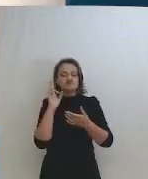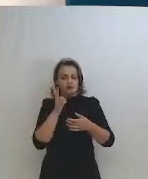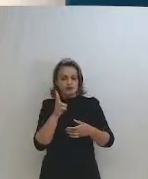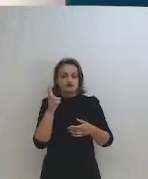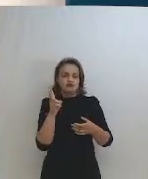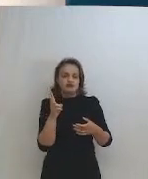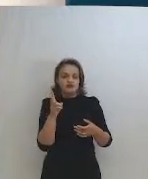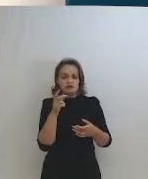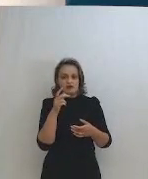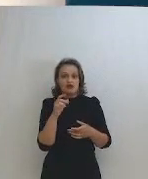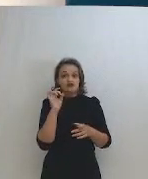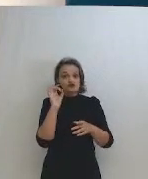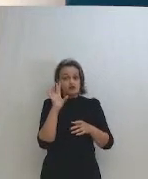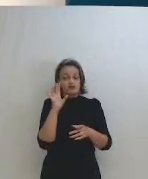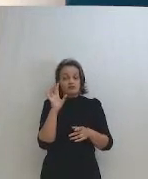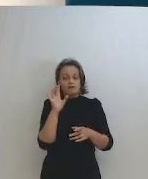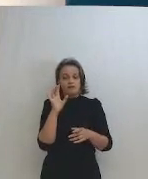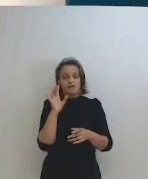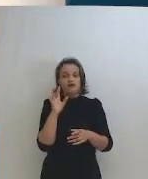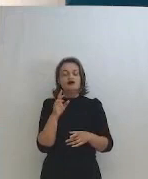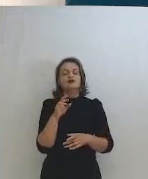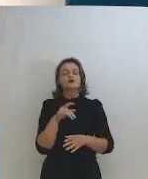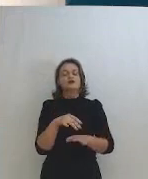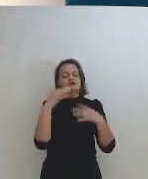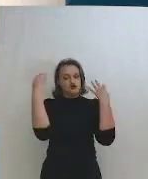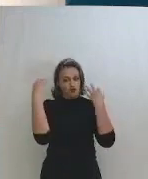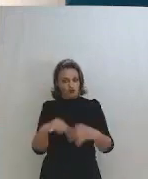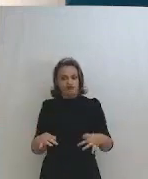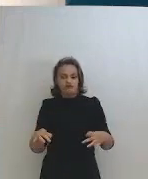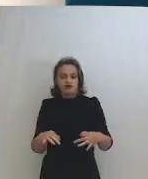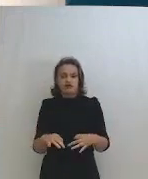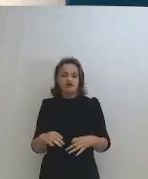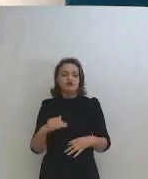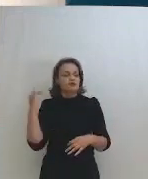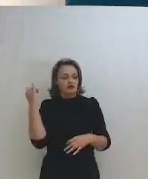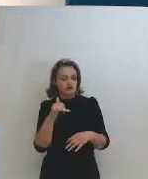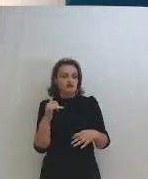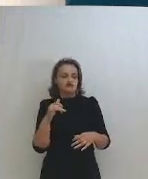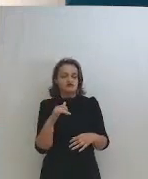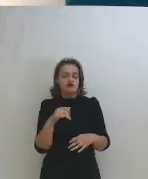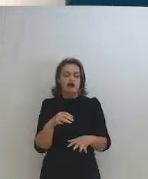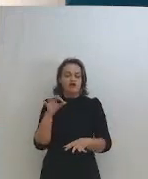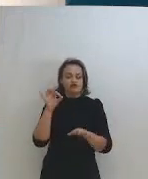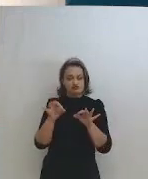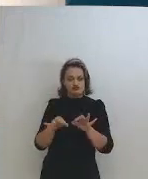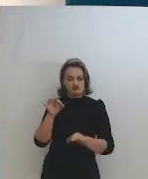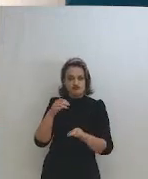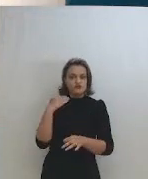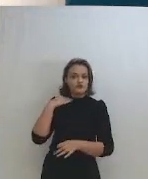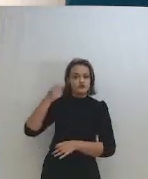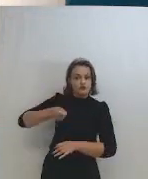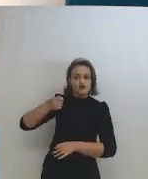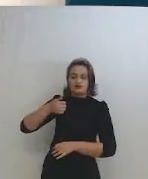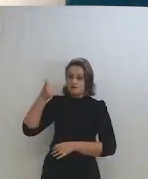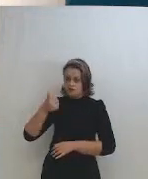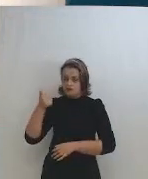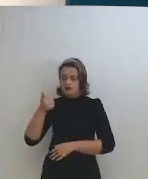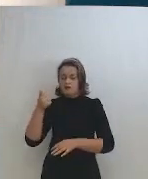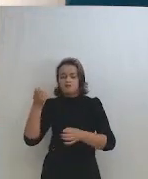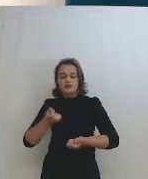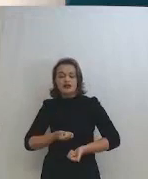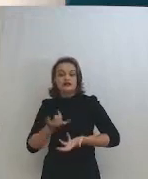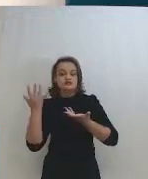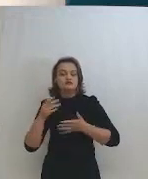pela concessão tão somente para que seja oficiado ao juiz, no caso, à juíza em primeiro grau, para que se manifeste expressamente sobre